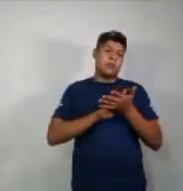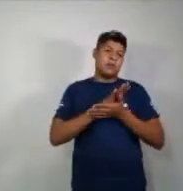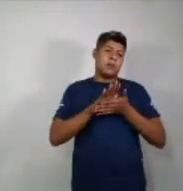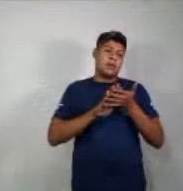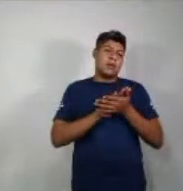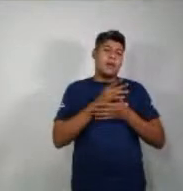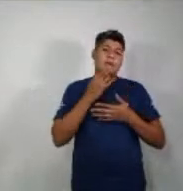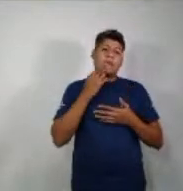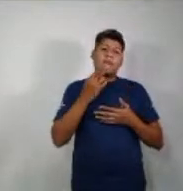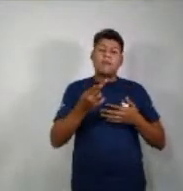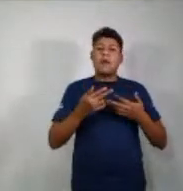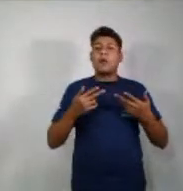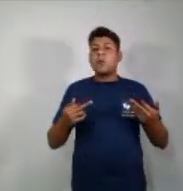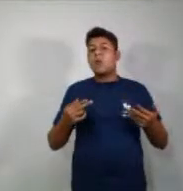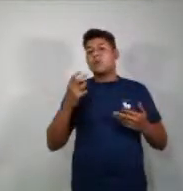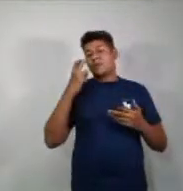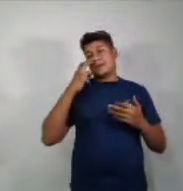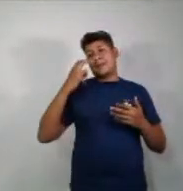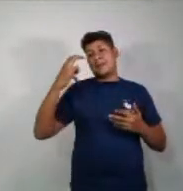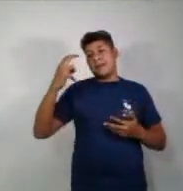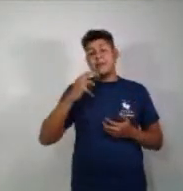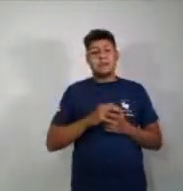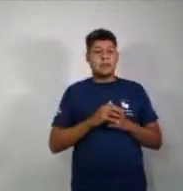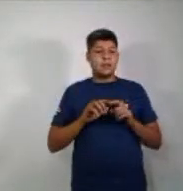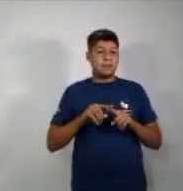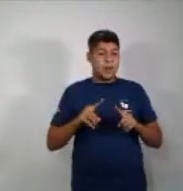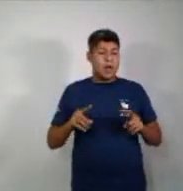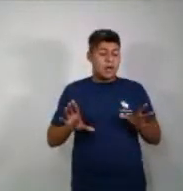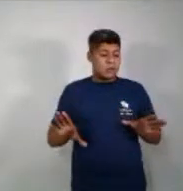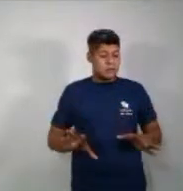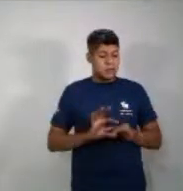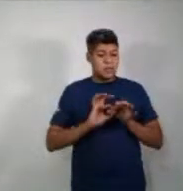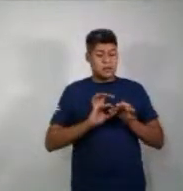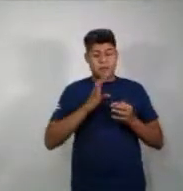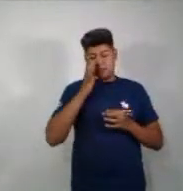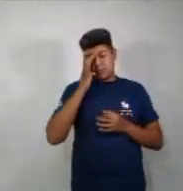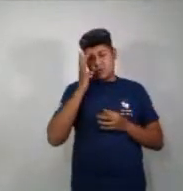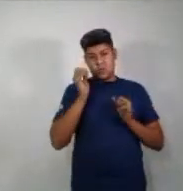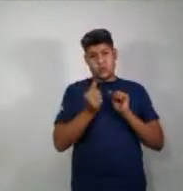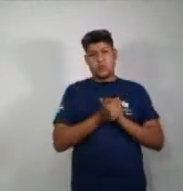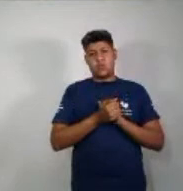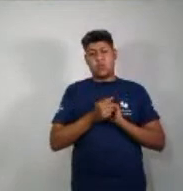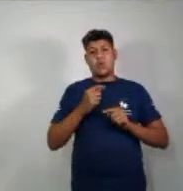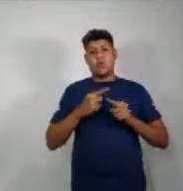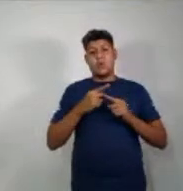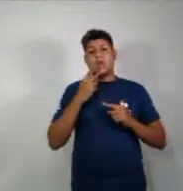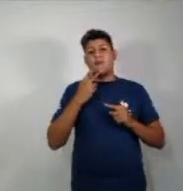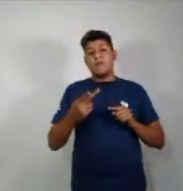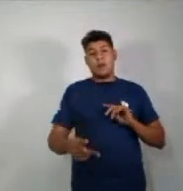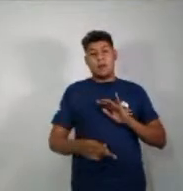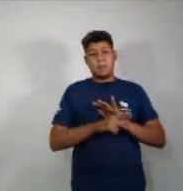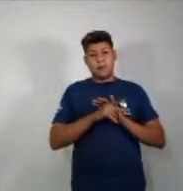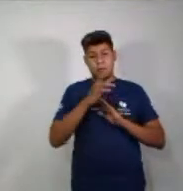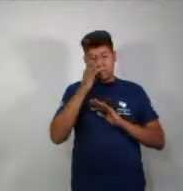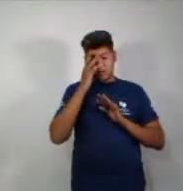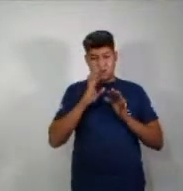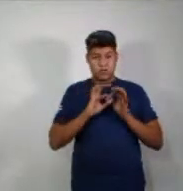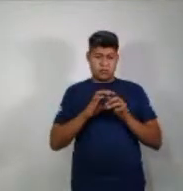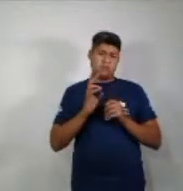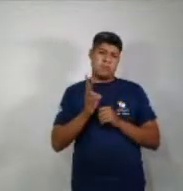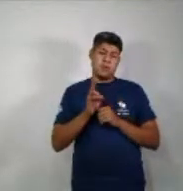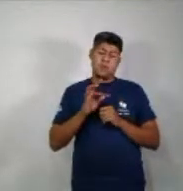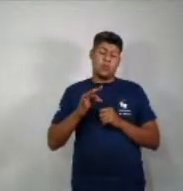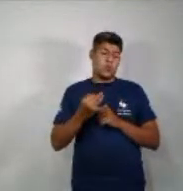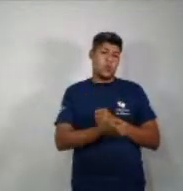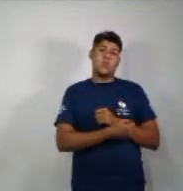coisa super inteligente, mas incluir o leitor nisso. Porque eu acho que ele fala como um leitor, né, mesmo,